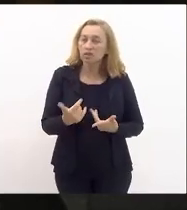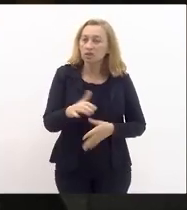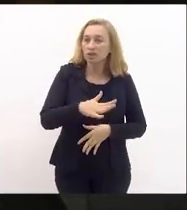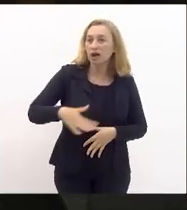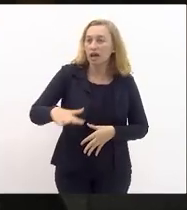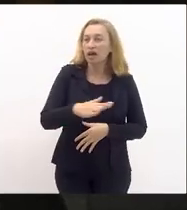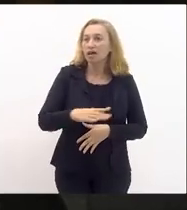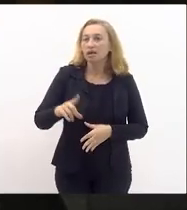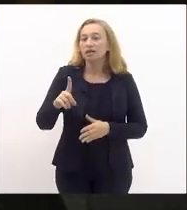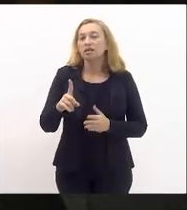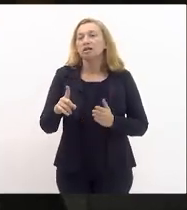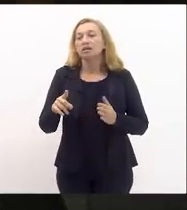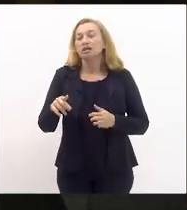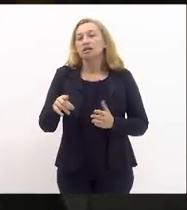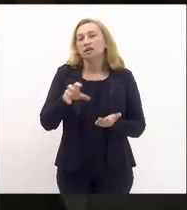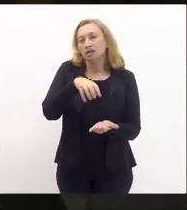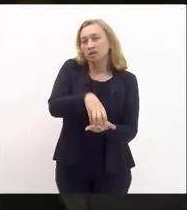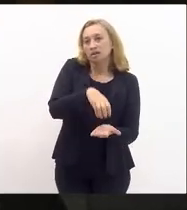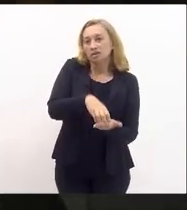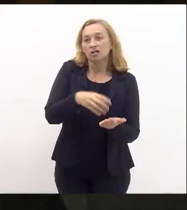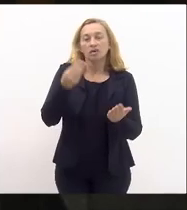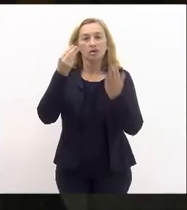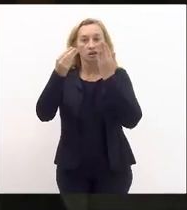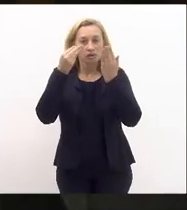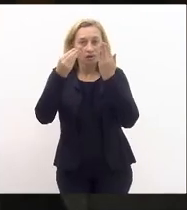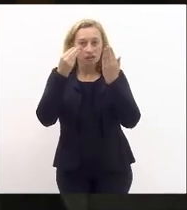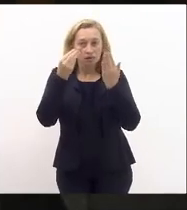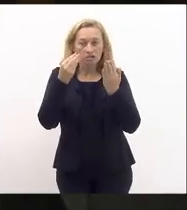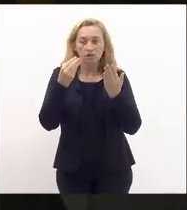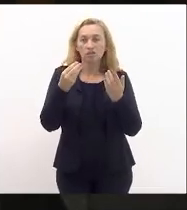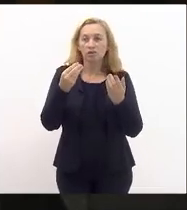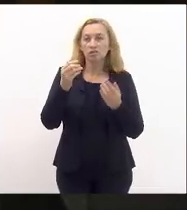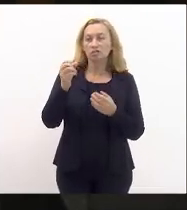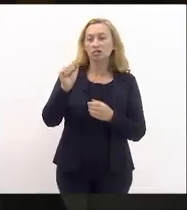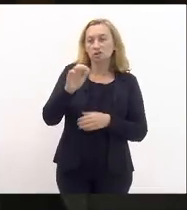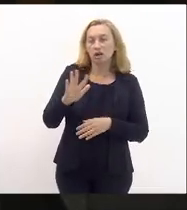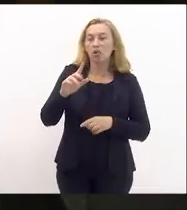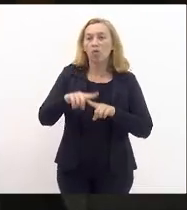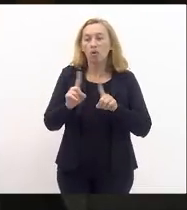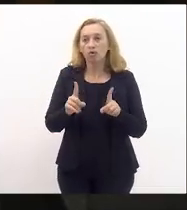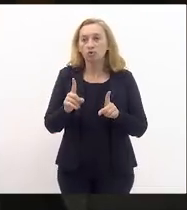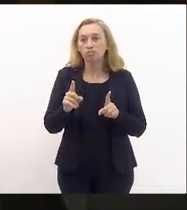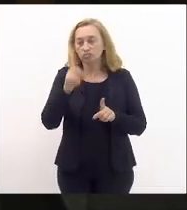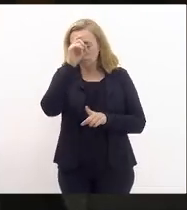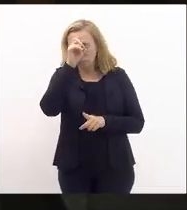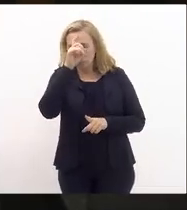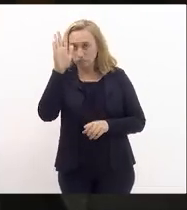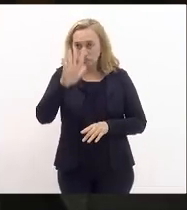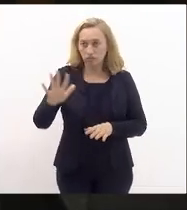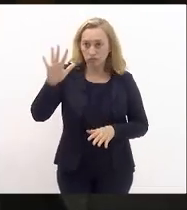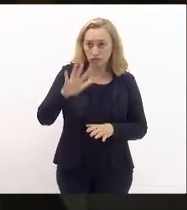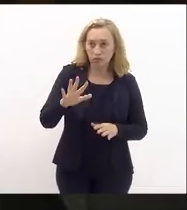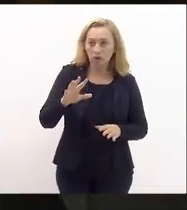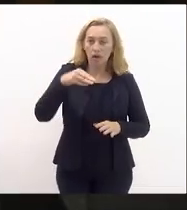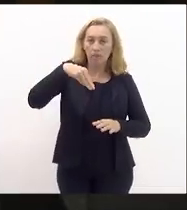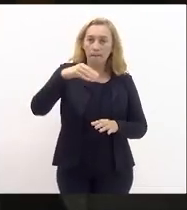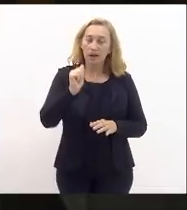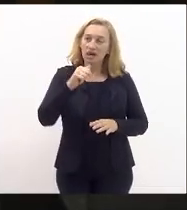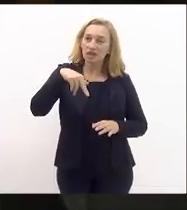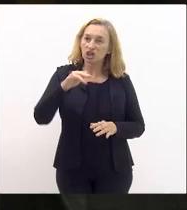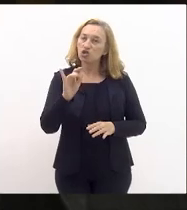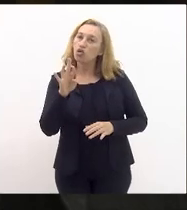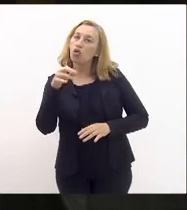atenção psicossocial ou no hospital geral, tirando a centralidade que os hospitais psiquiátricos, que os manicômios